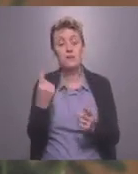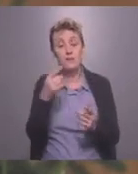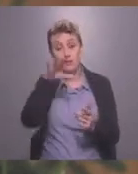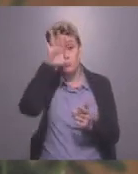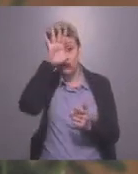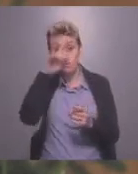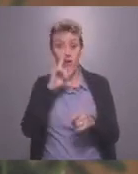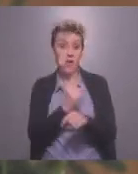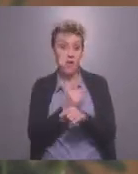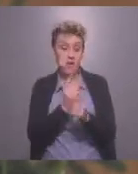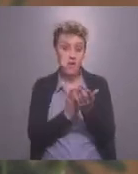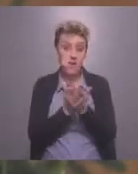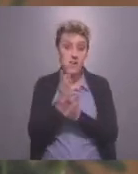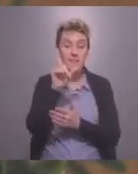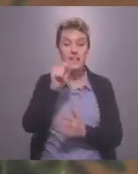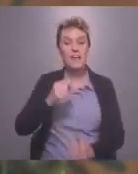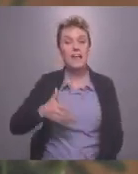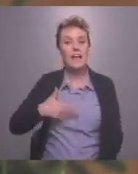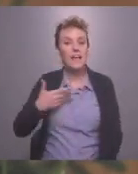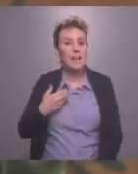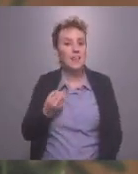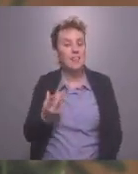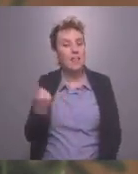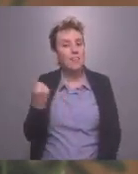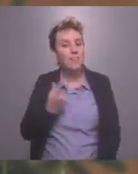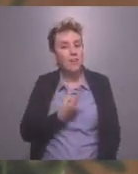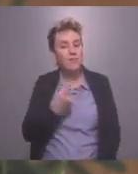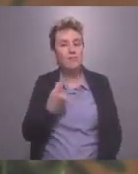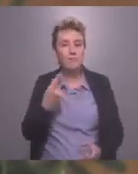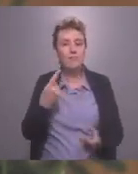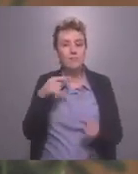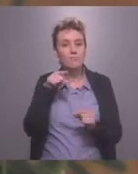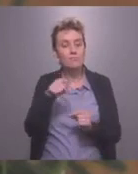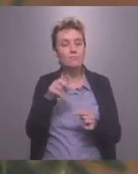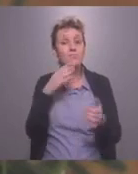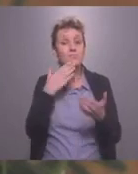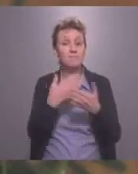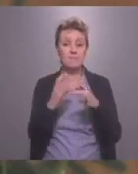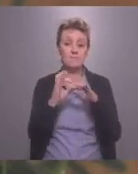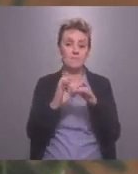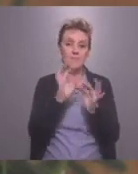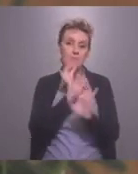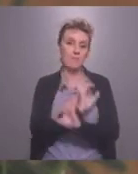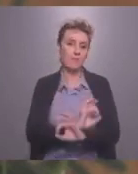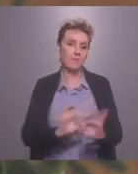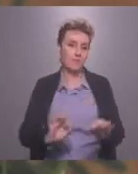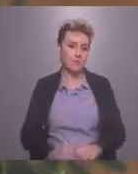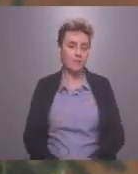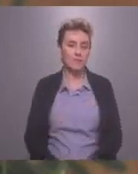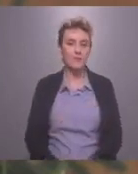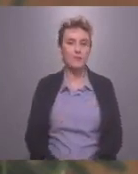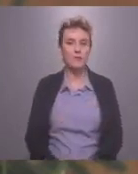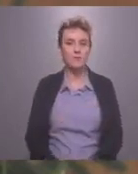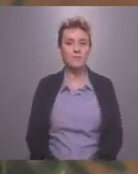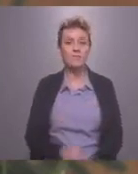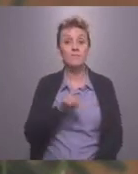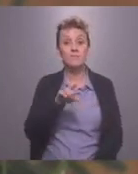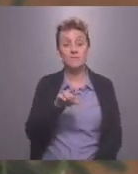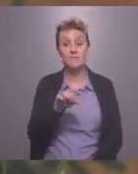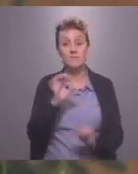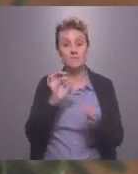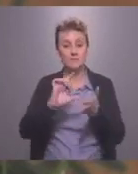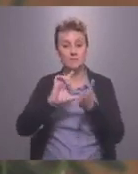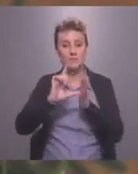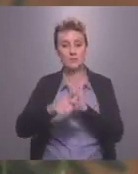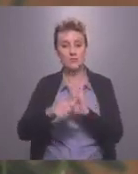Paulo, revesti-vos da caridade, que é o vínculo da perfeição. E temos aqui todo um projeto de